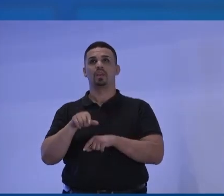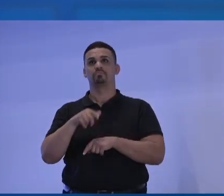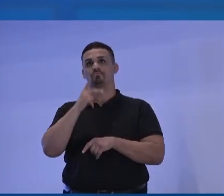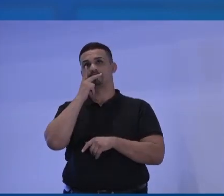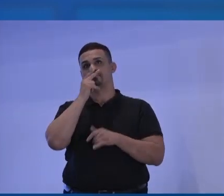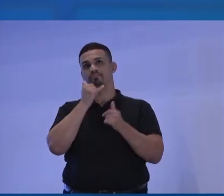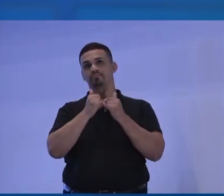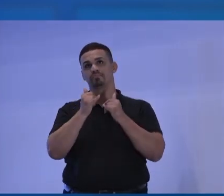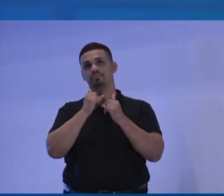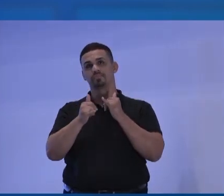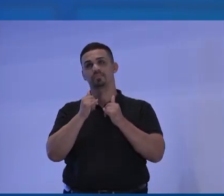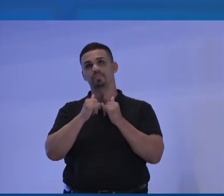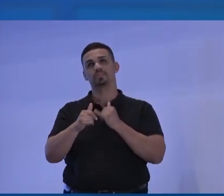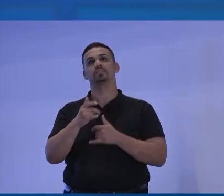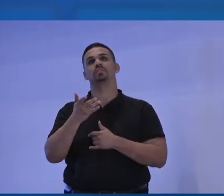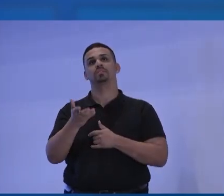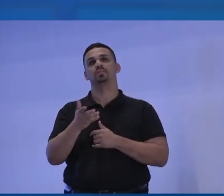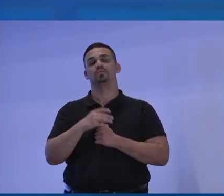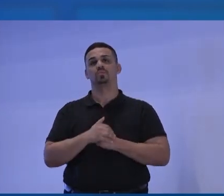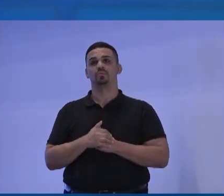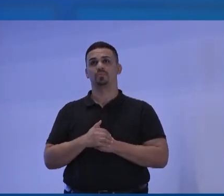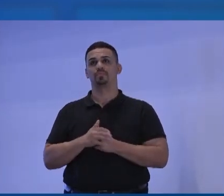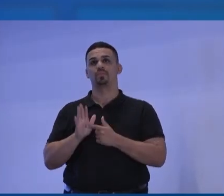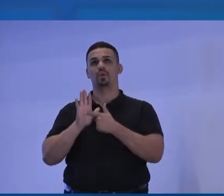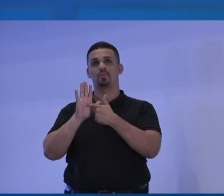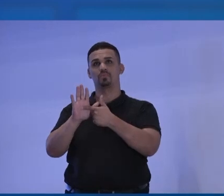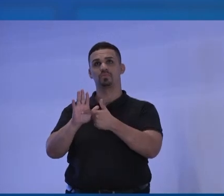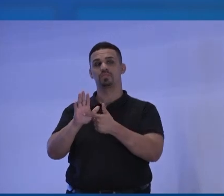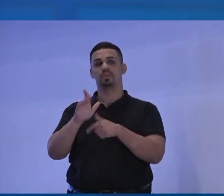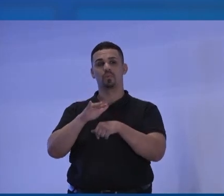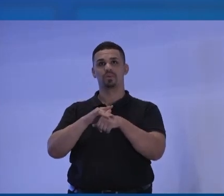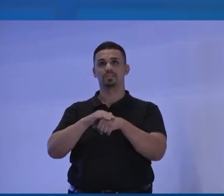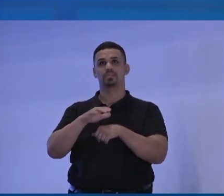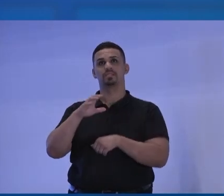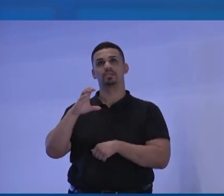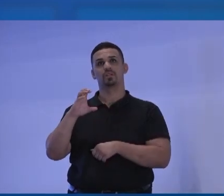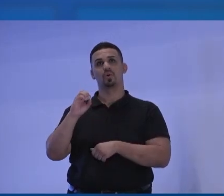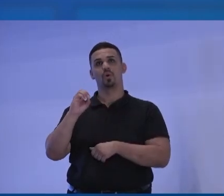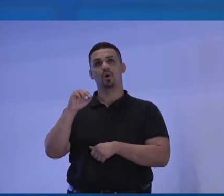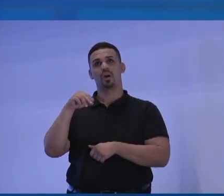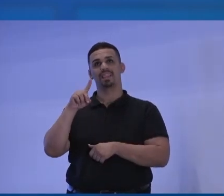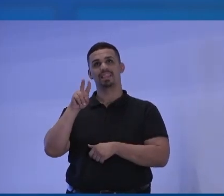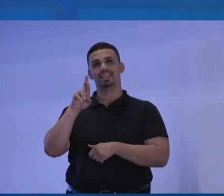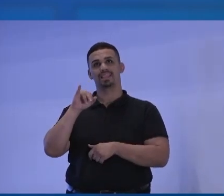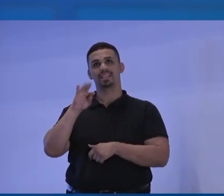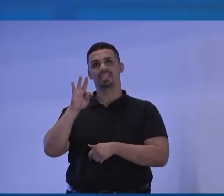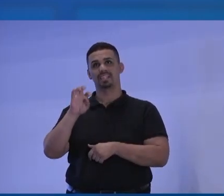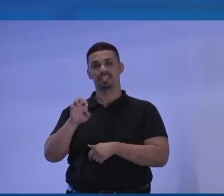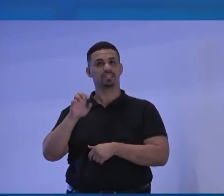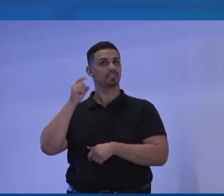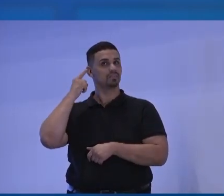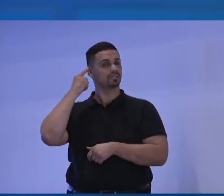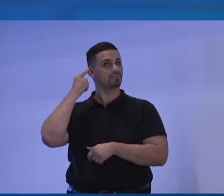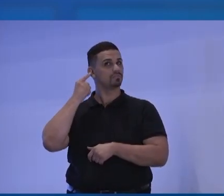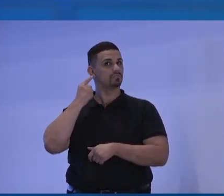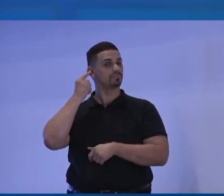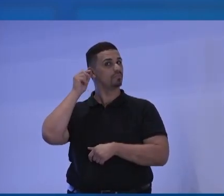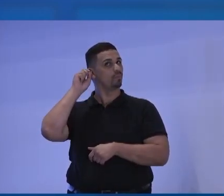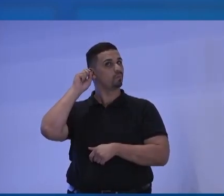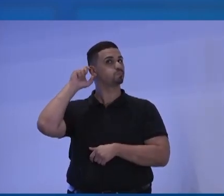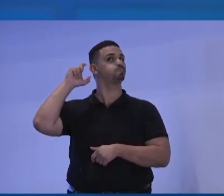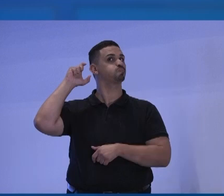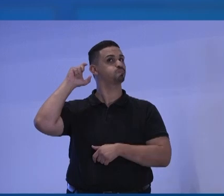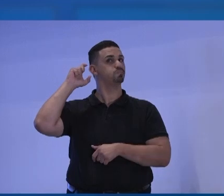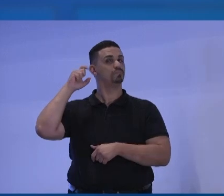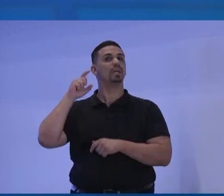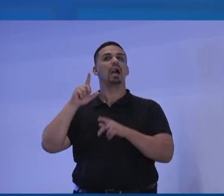gente coloquei o exemplo aqui da condrite, que a gente vê bastante nos lutadores de jiu-jitsu. A gente